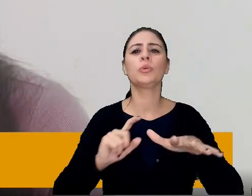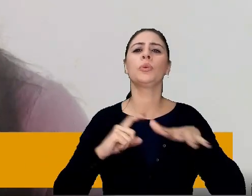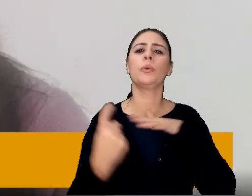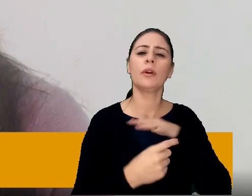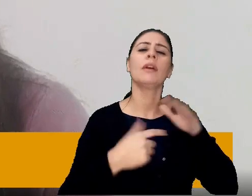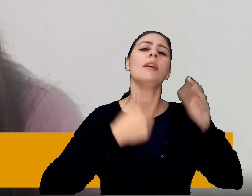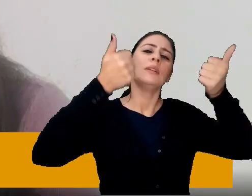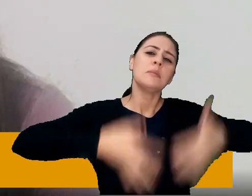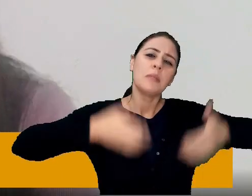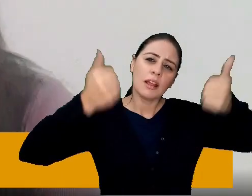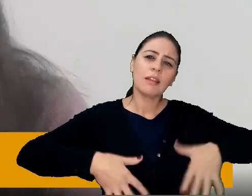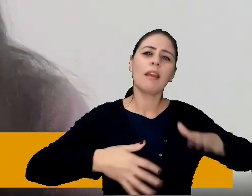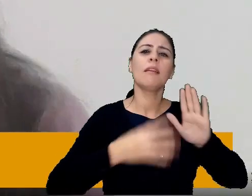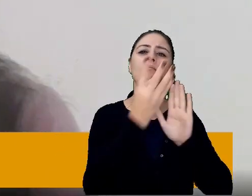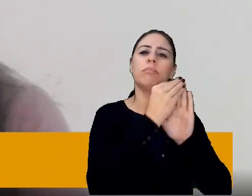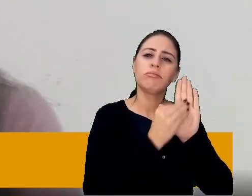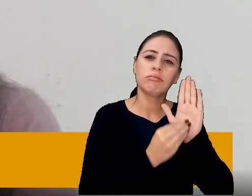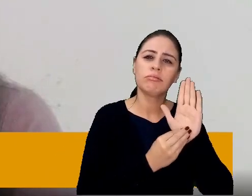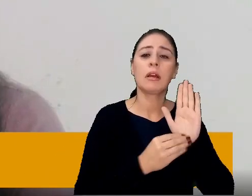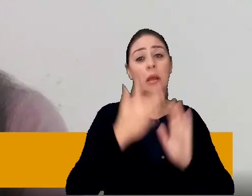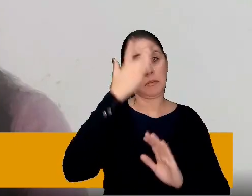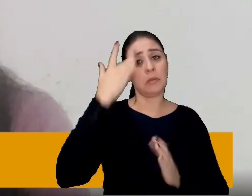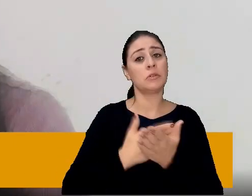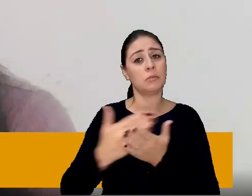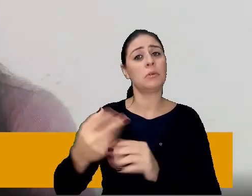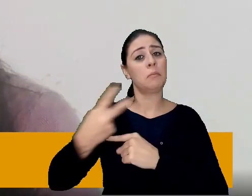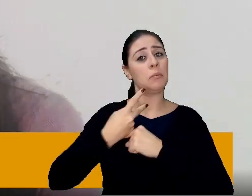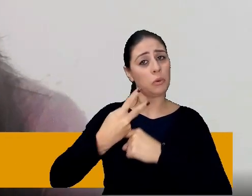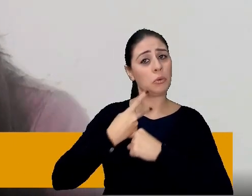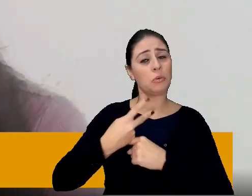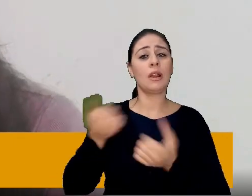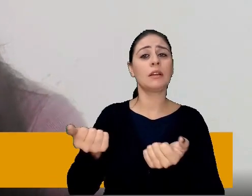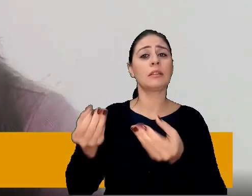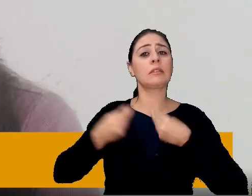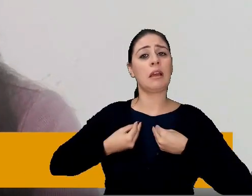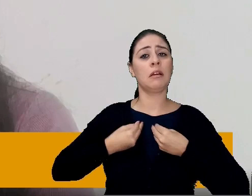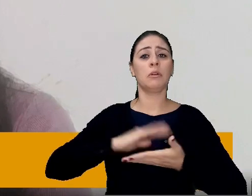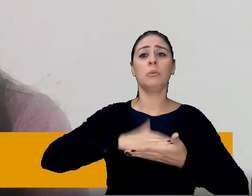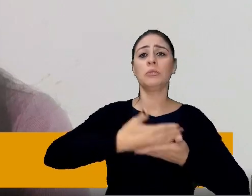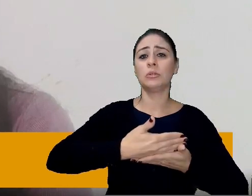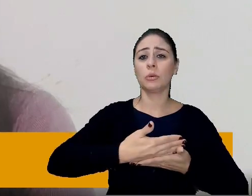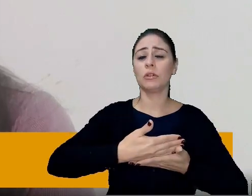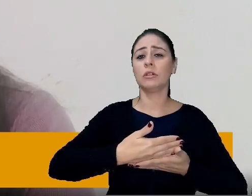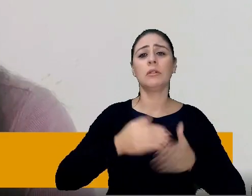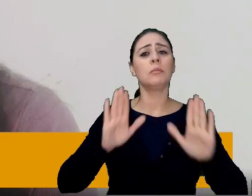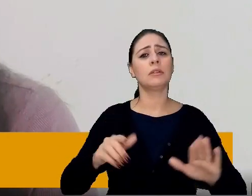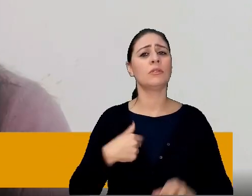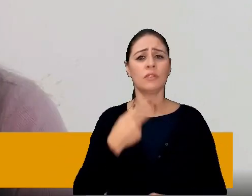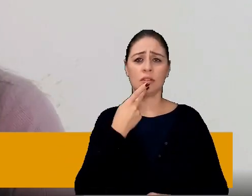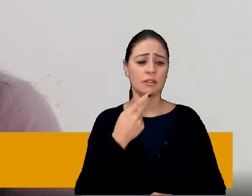que aconteceu? Depois que eu prestei conta em todas as minhas redes e contei o que tinha acontecido, as pessoas ainda assim começaram a me procurar para